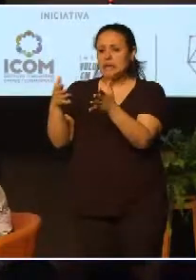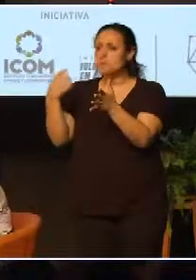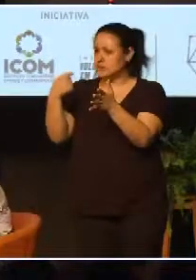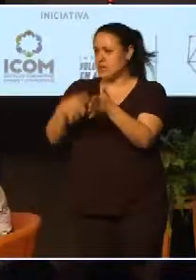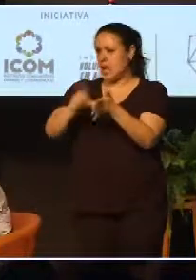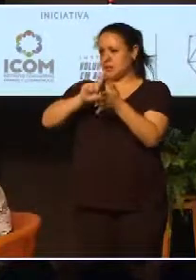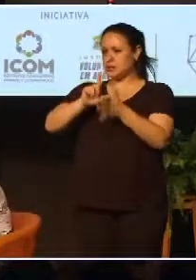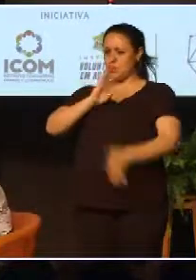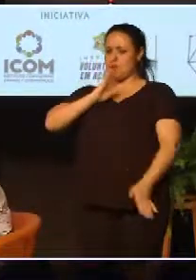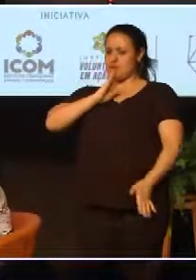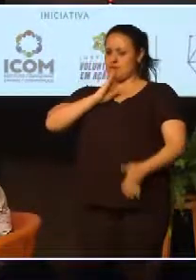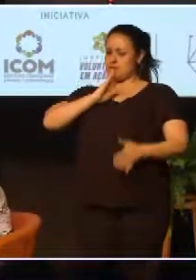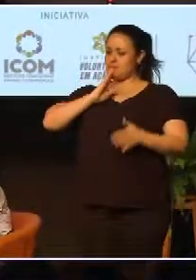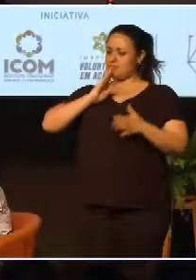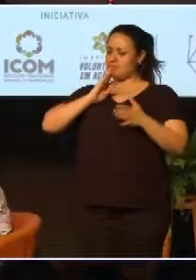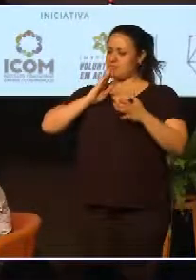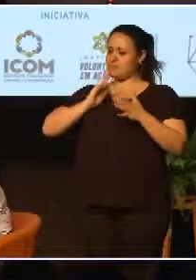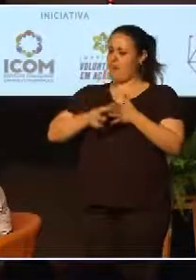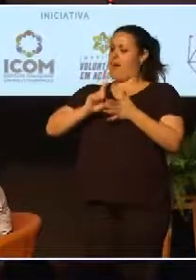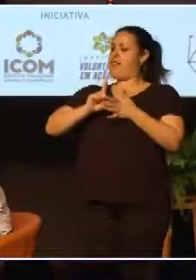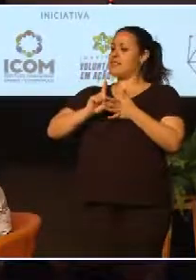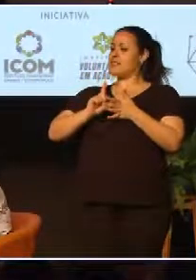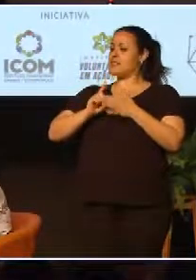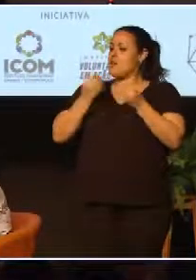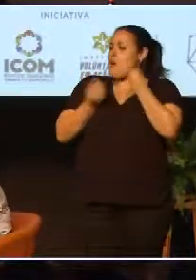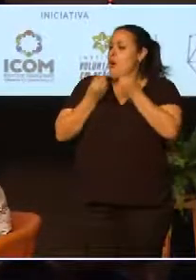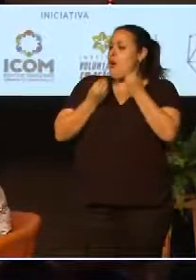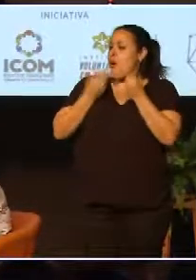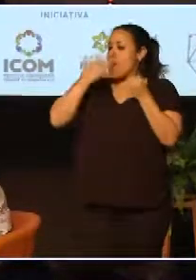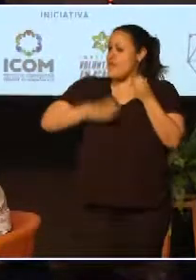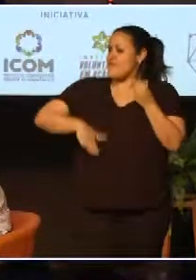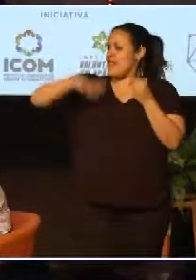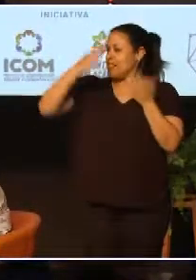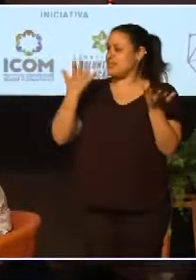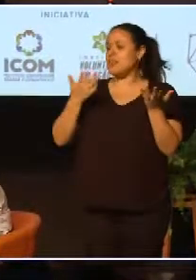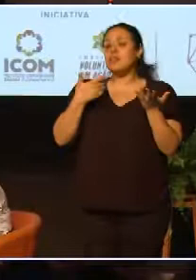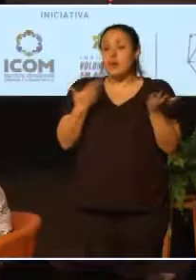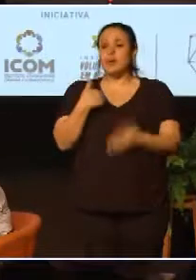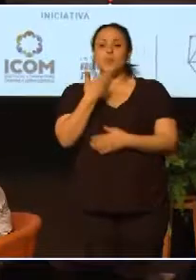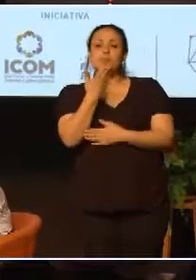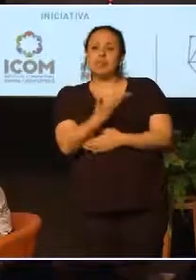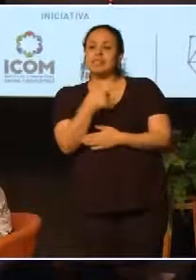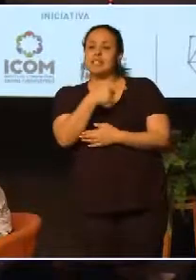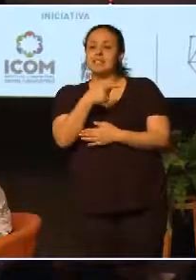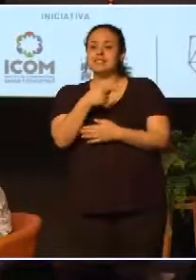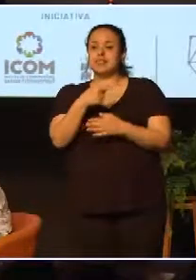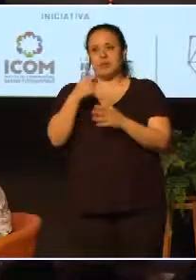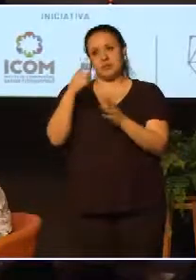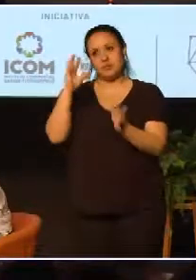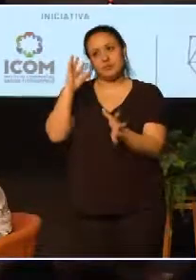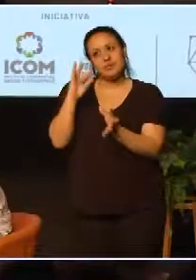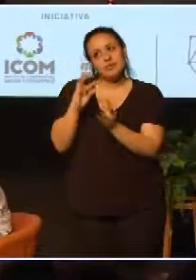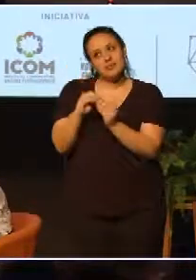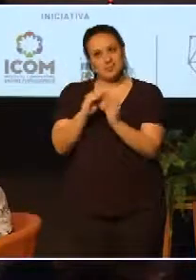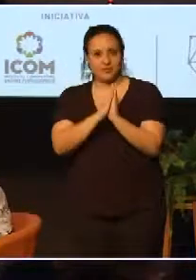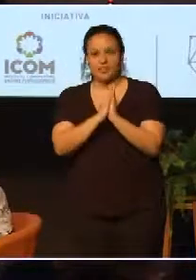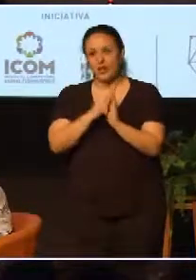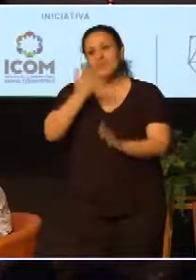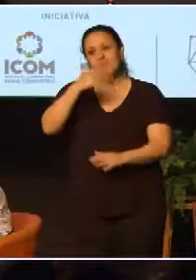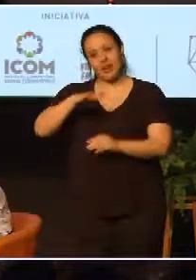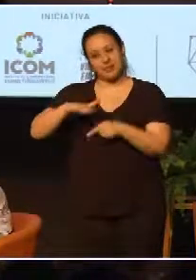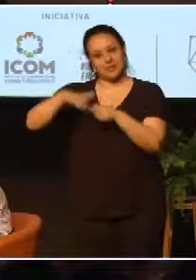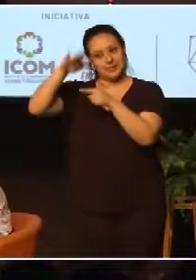queria começar a conversa com vocês pedindo para vocês falarem um pouquinho da infância de vocês, bem pouquinho, porque a infância a gente sabe que é larga, né? E o